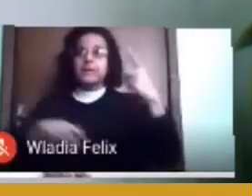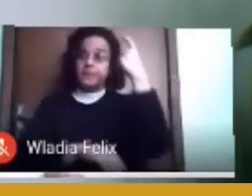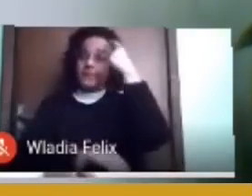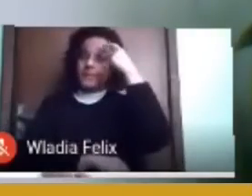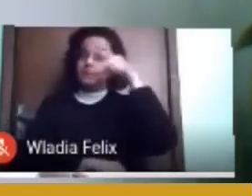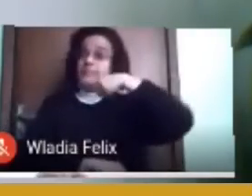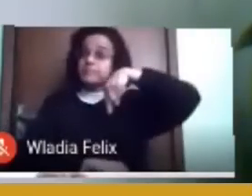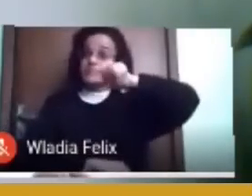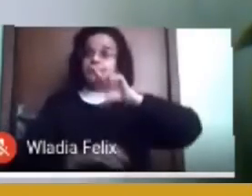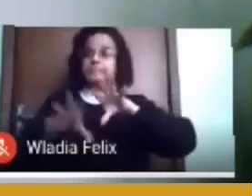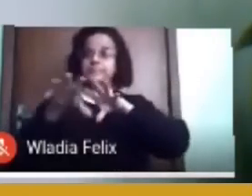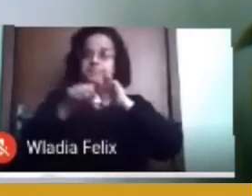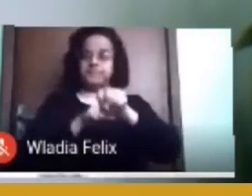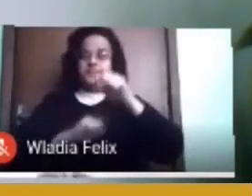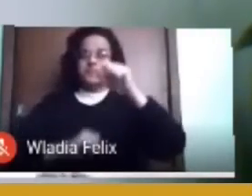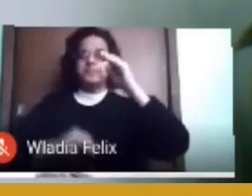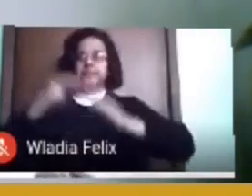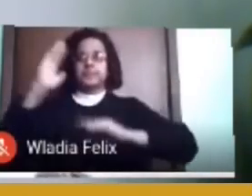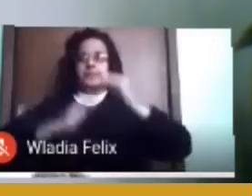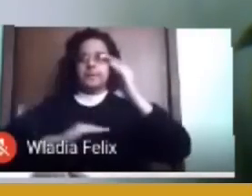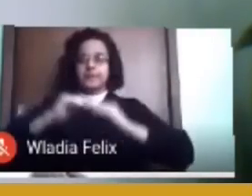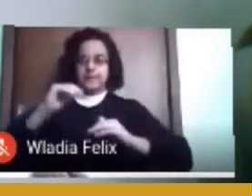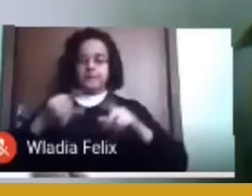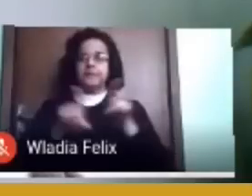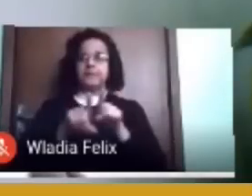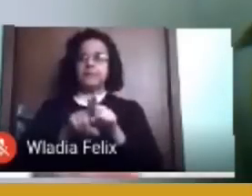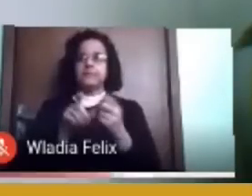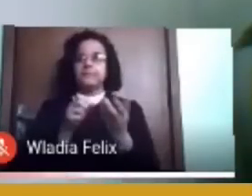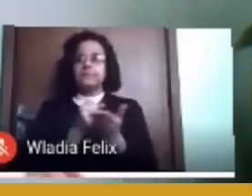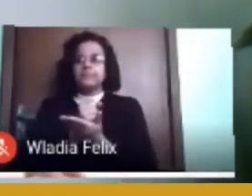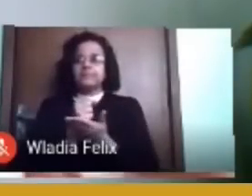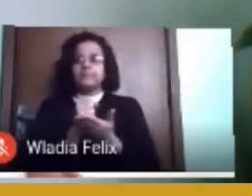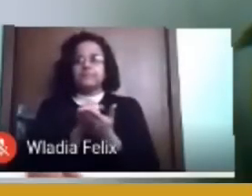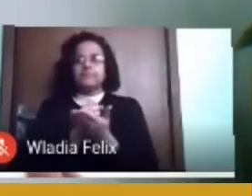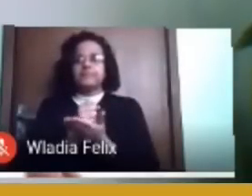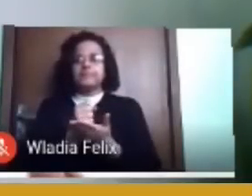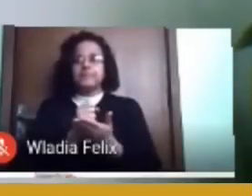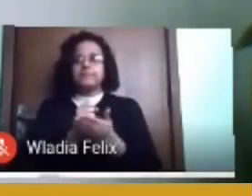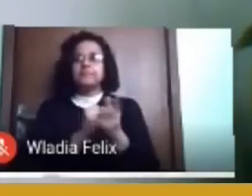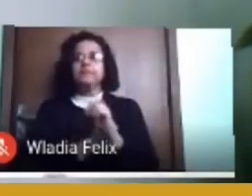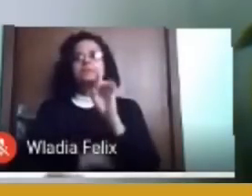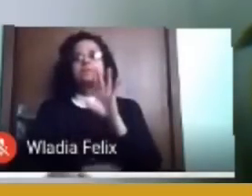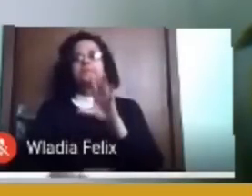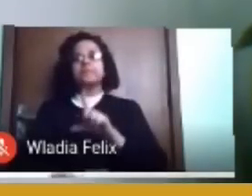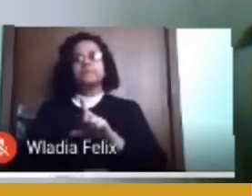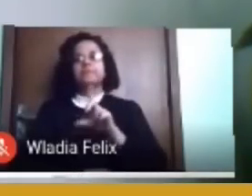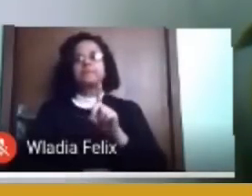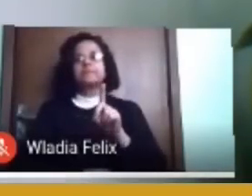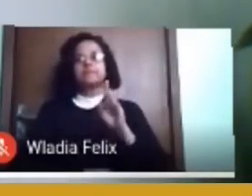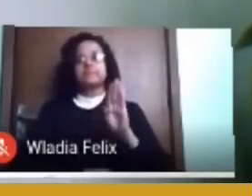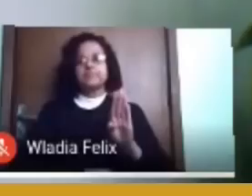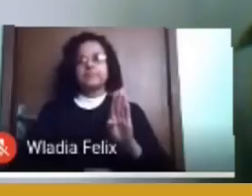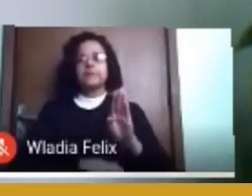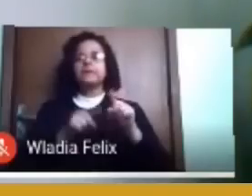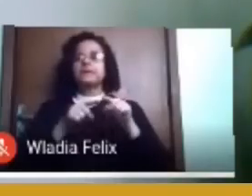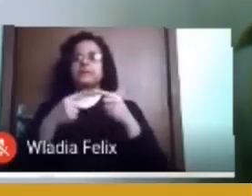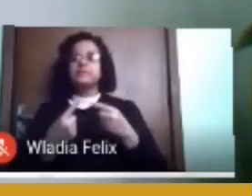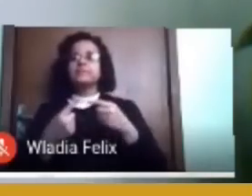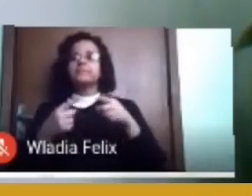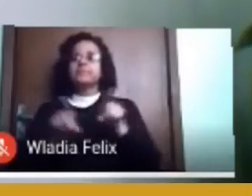violência, que seja sexual, que seja patrimonial, nenhum tipo de violência. E nesse período aí de pandemia que